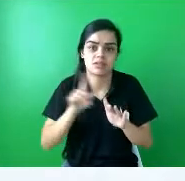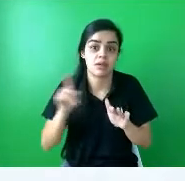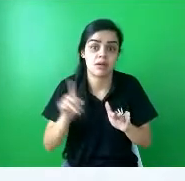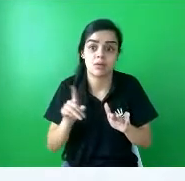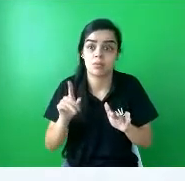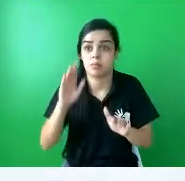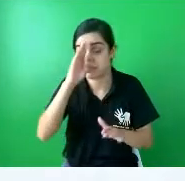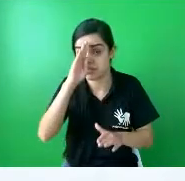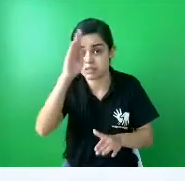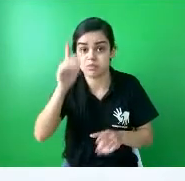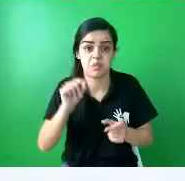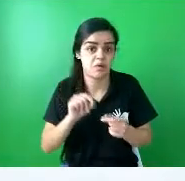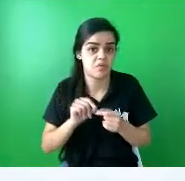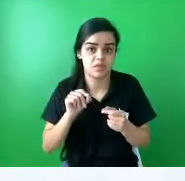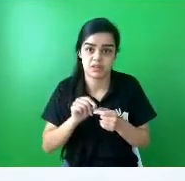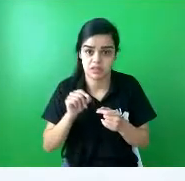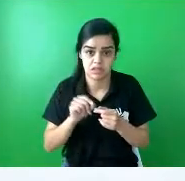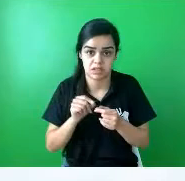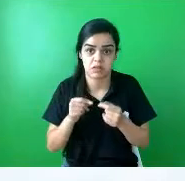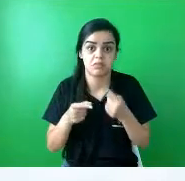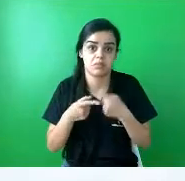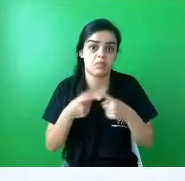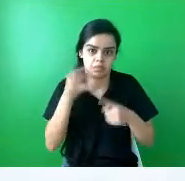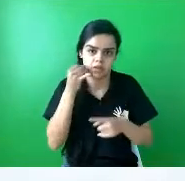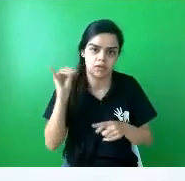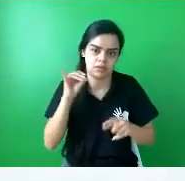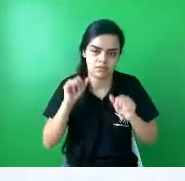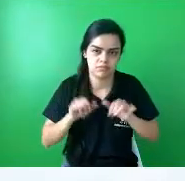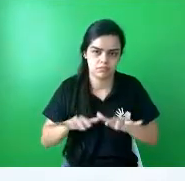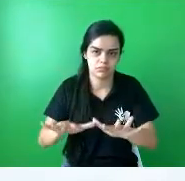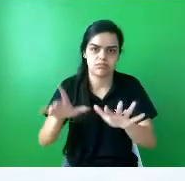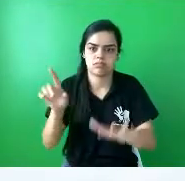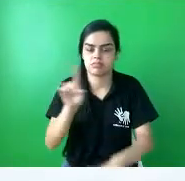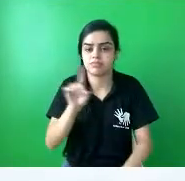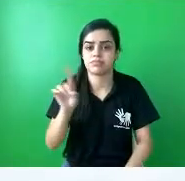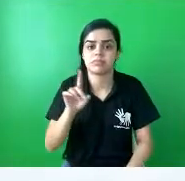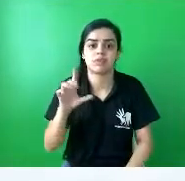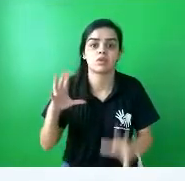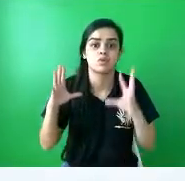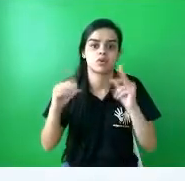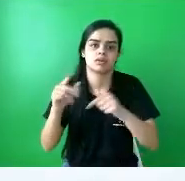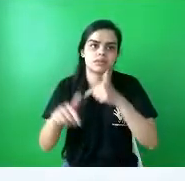até para a gente poder conter esse contágio, né? Que a gente não tenha todo mundo